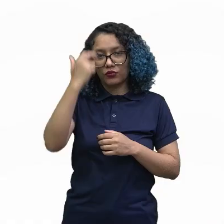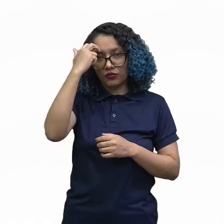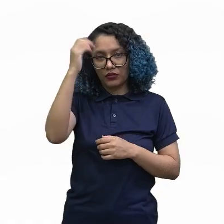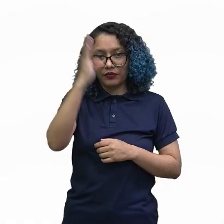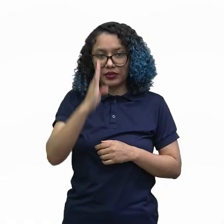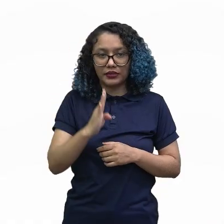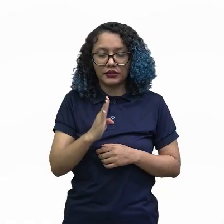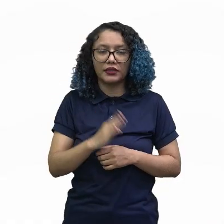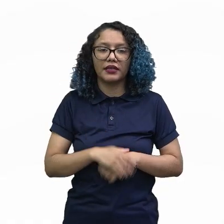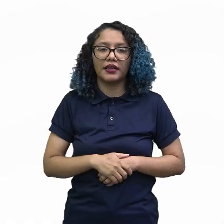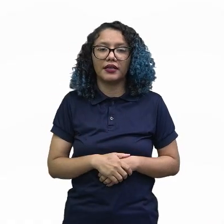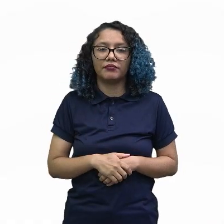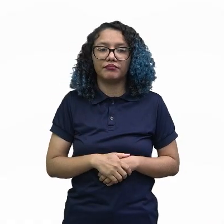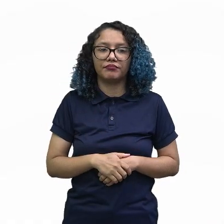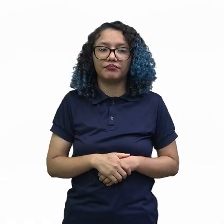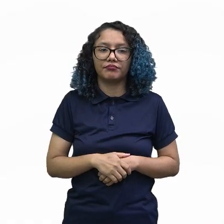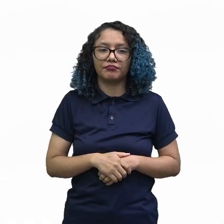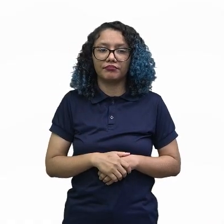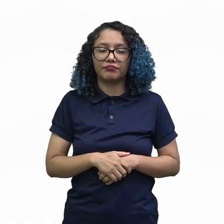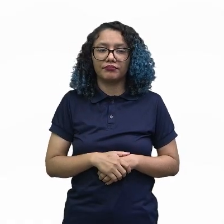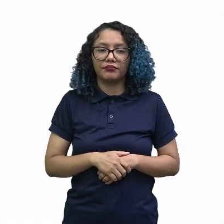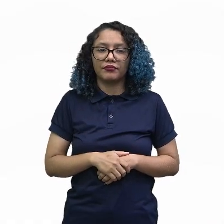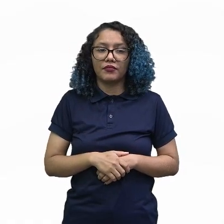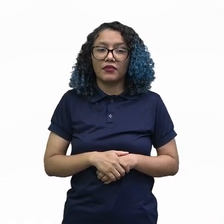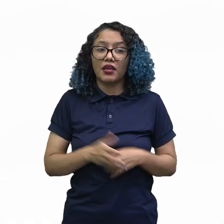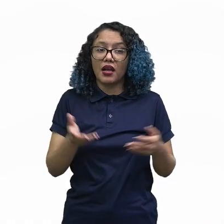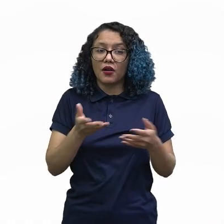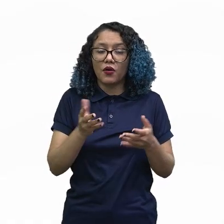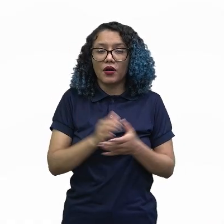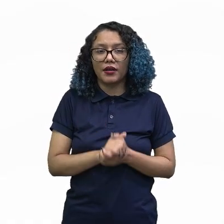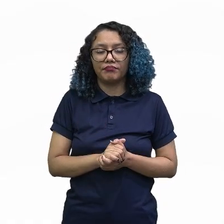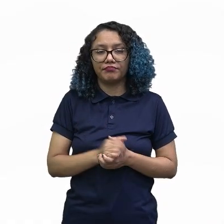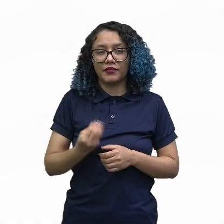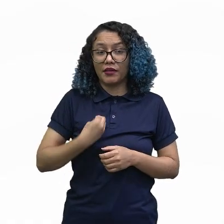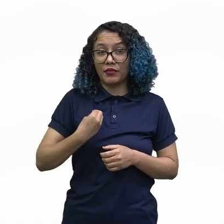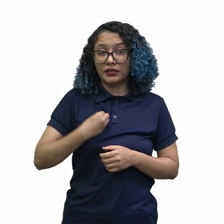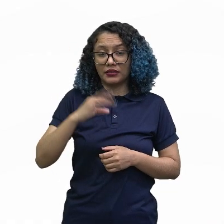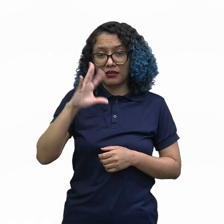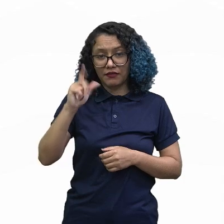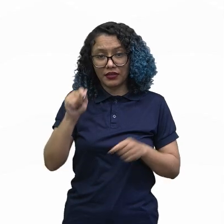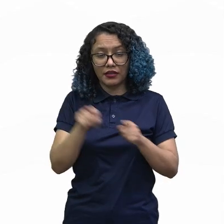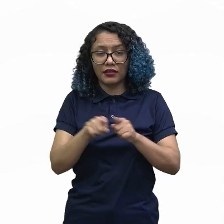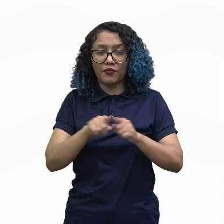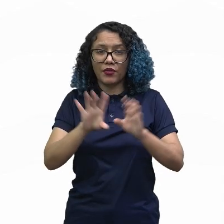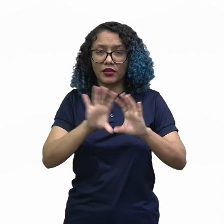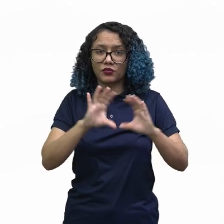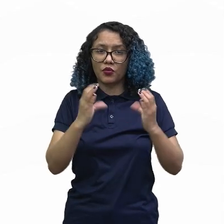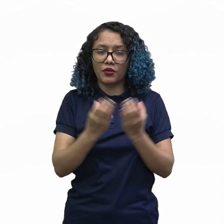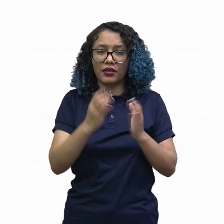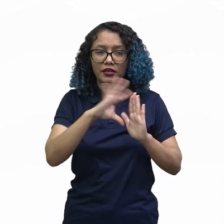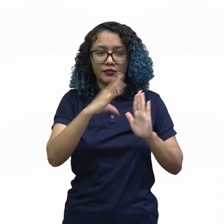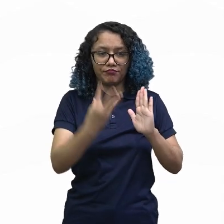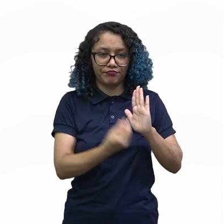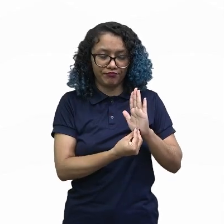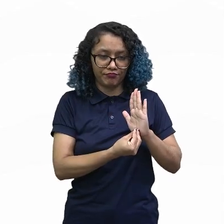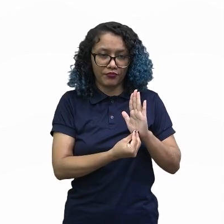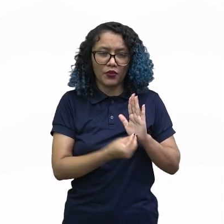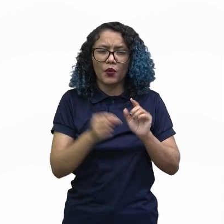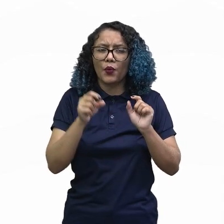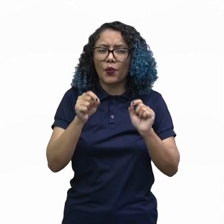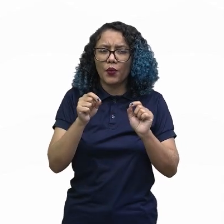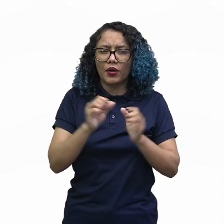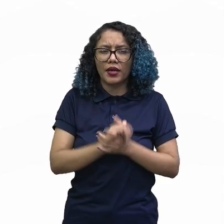brasileira. Temos aqui a presença africana e as comunidades quilombolas. A presença de